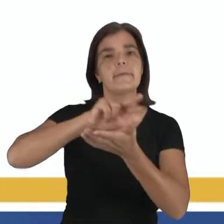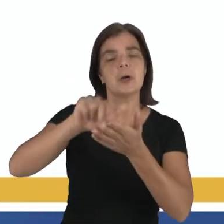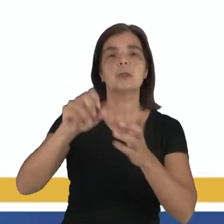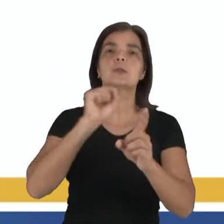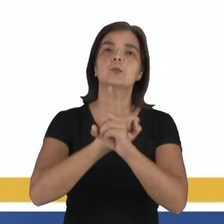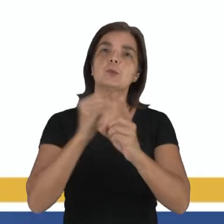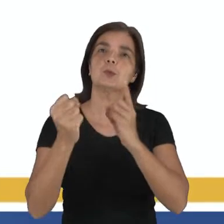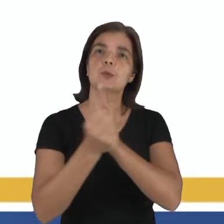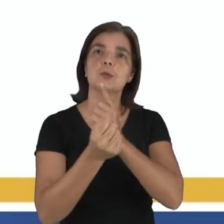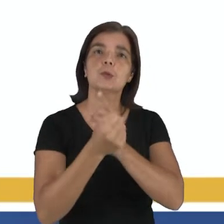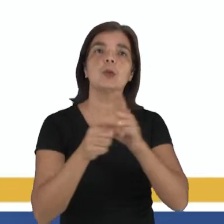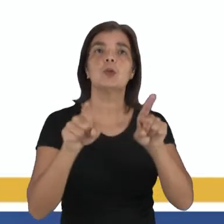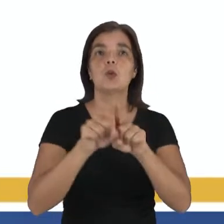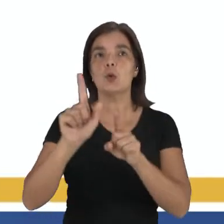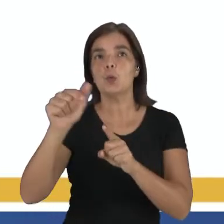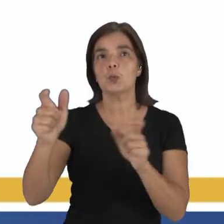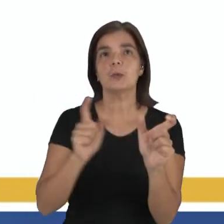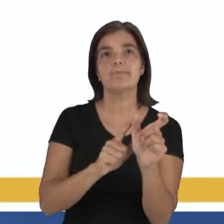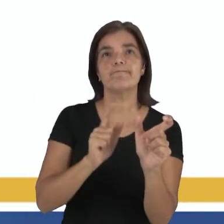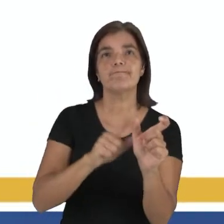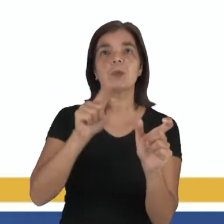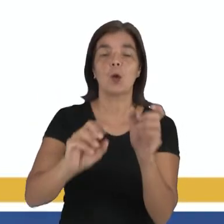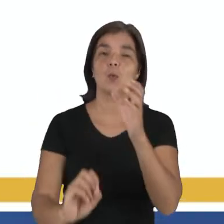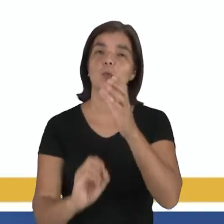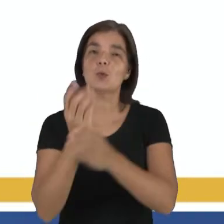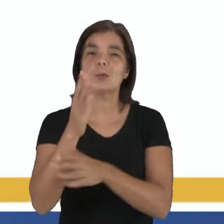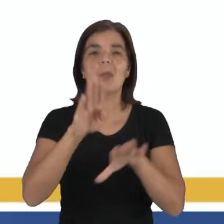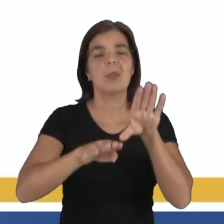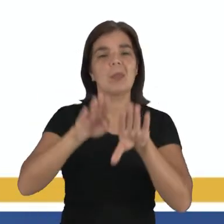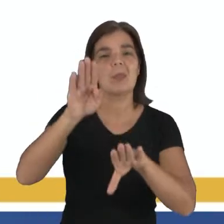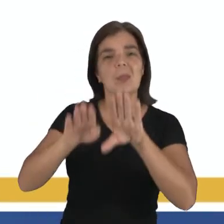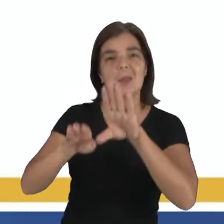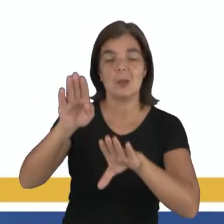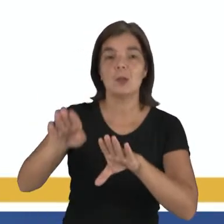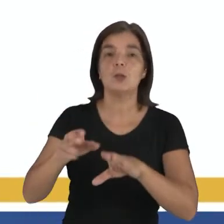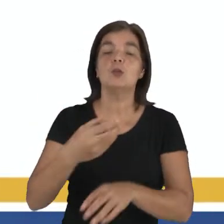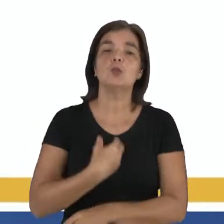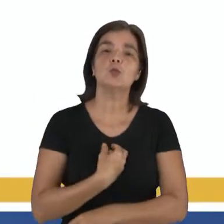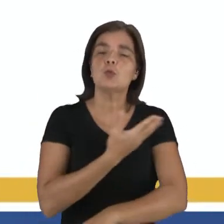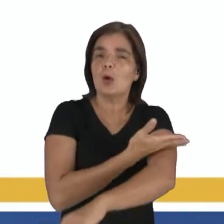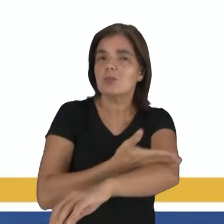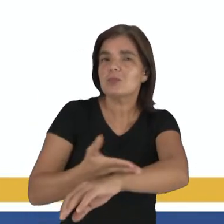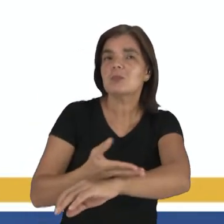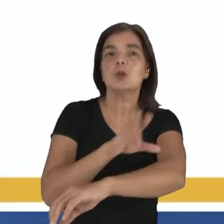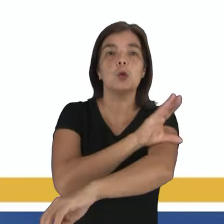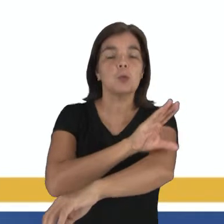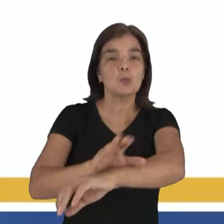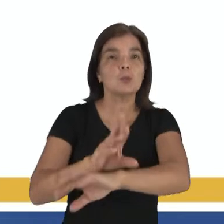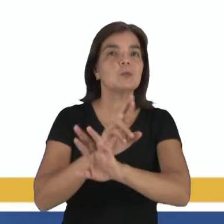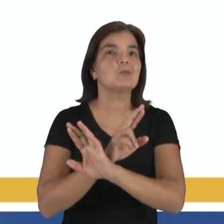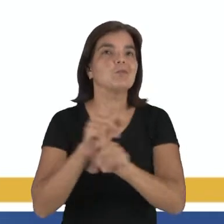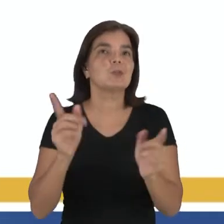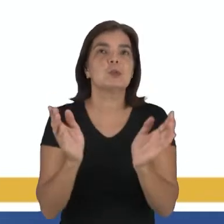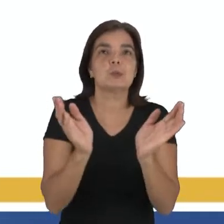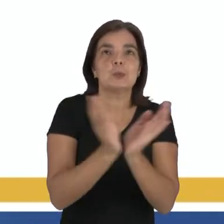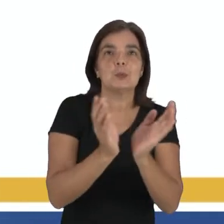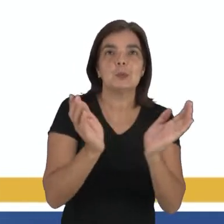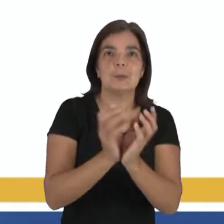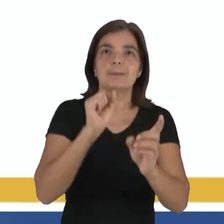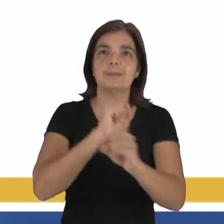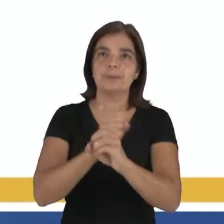variações sociais, diastráticas, são as que ocorrem de acordo com os hábitos e a cultura de diferentes